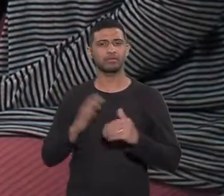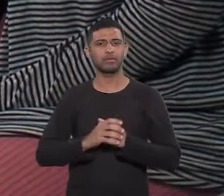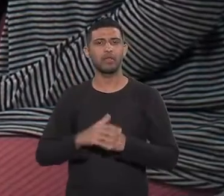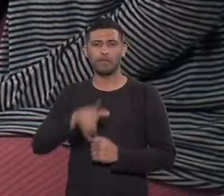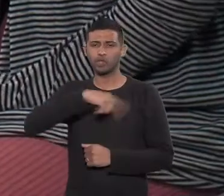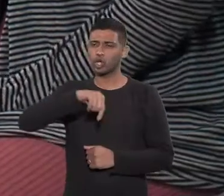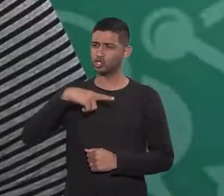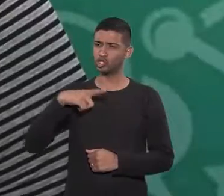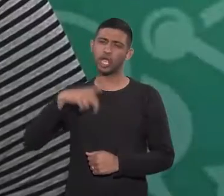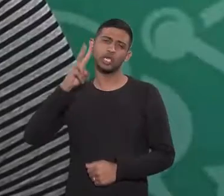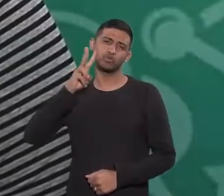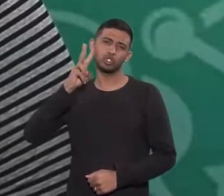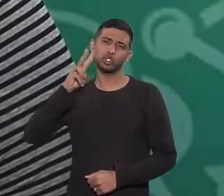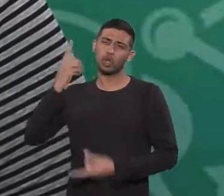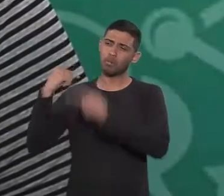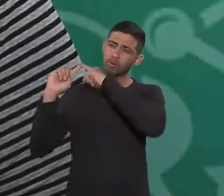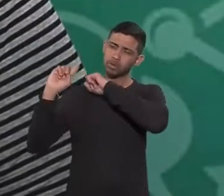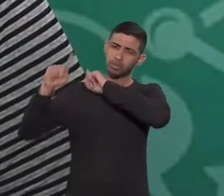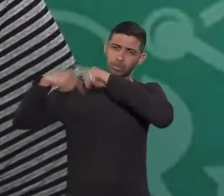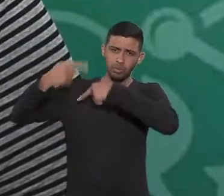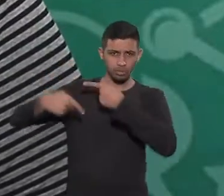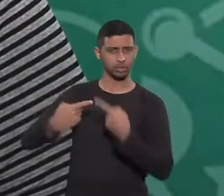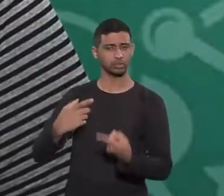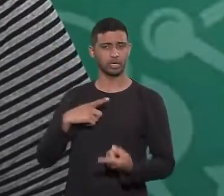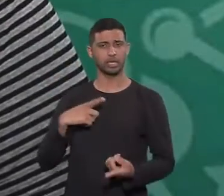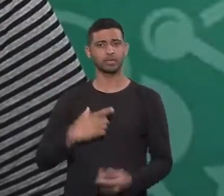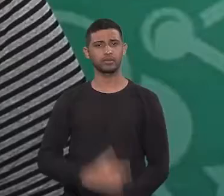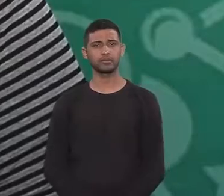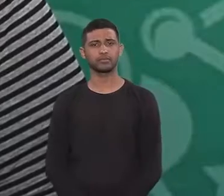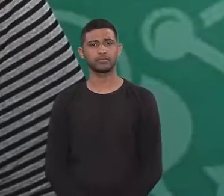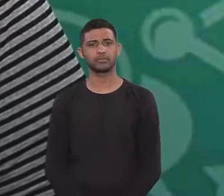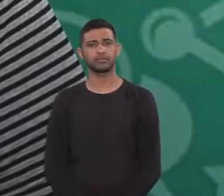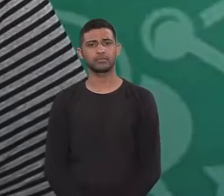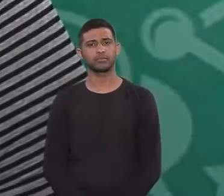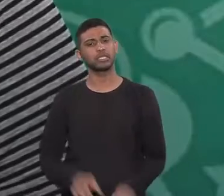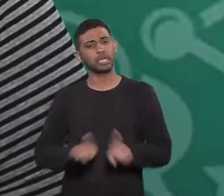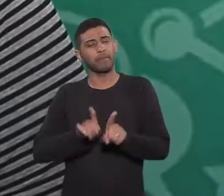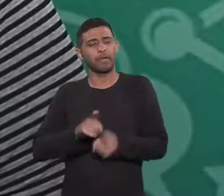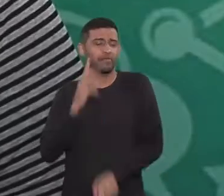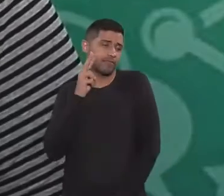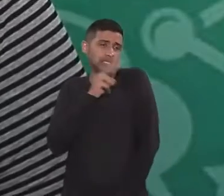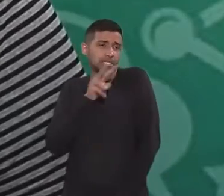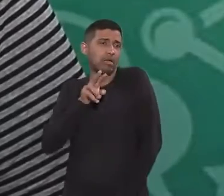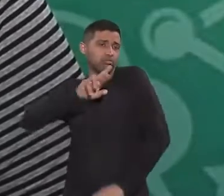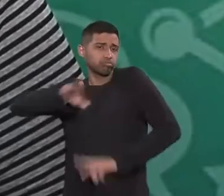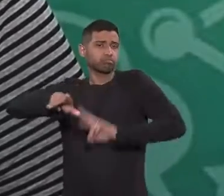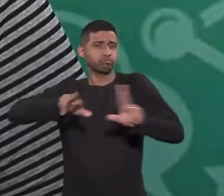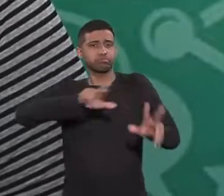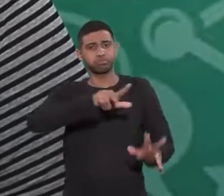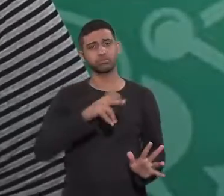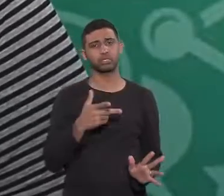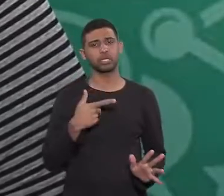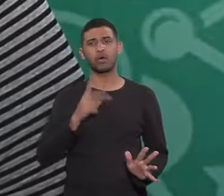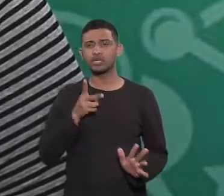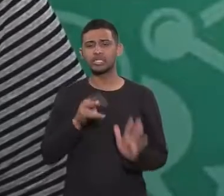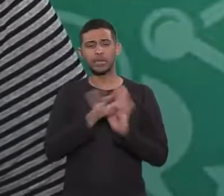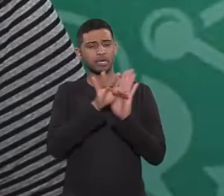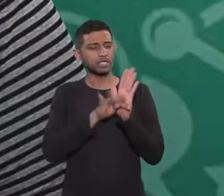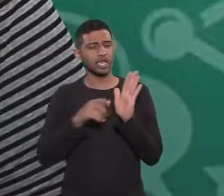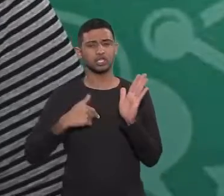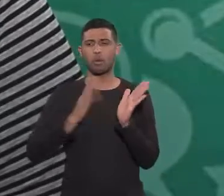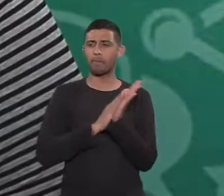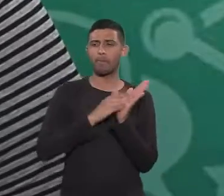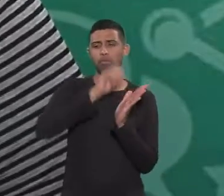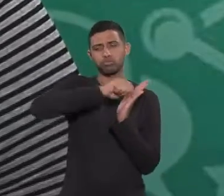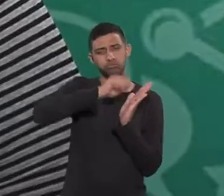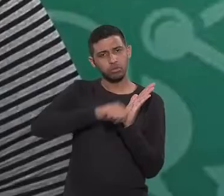fala, a gente tem bagagem de mundo, a gente tem a nossa história, a gente tem a nossa trajetória. E tem as nossas visões de mundo também. Então, todo texto que